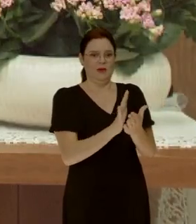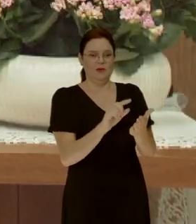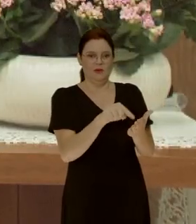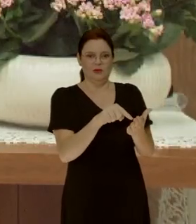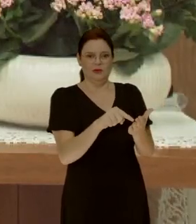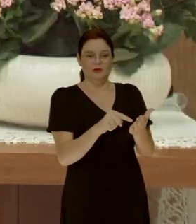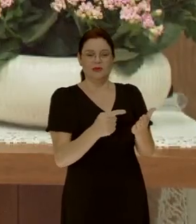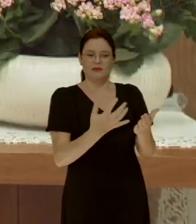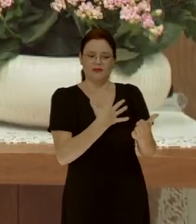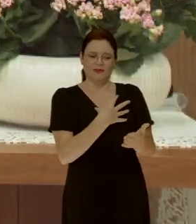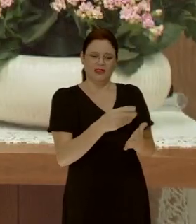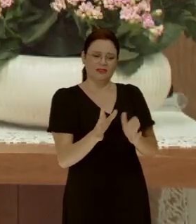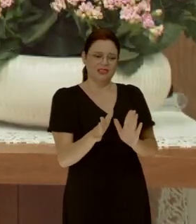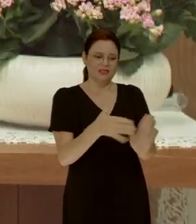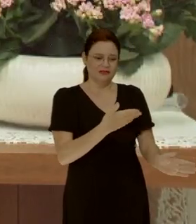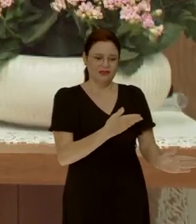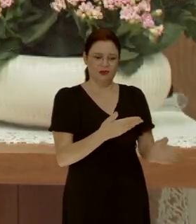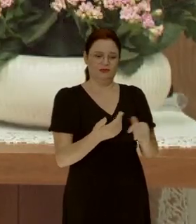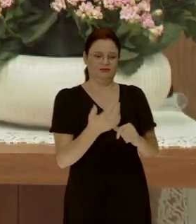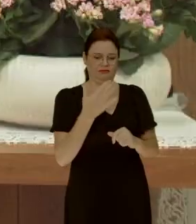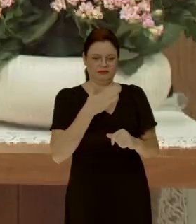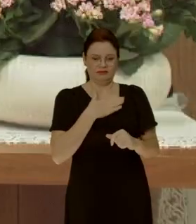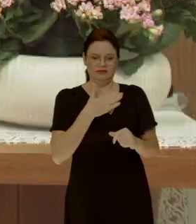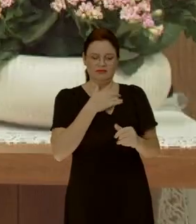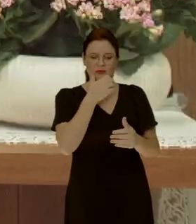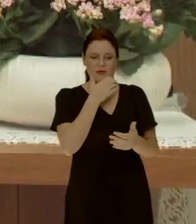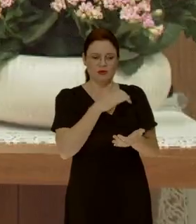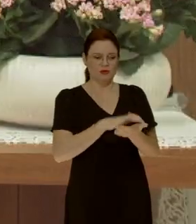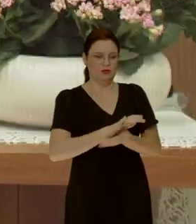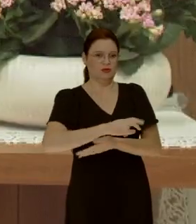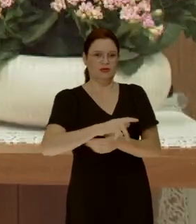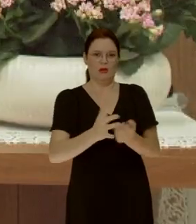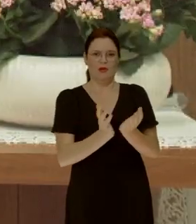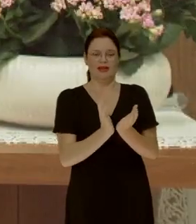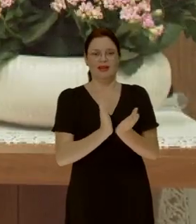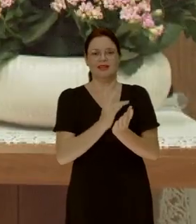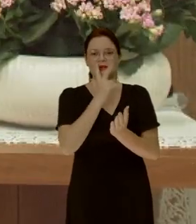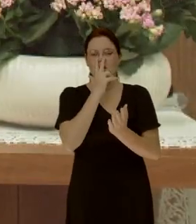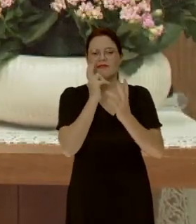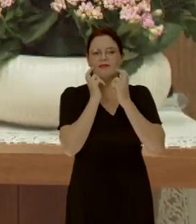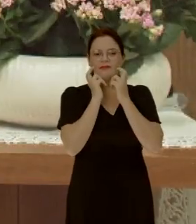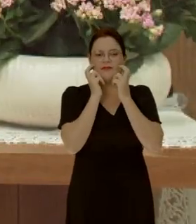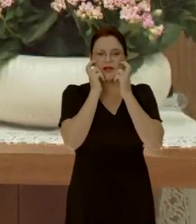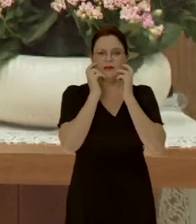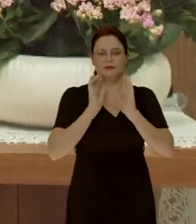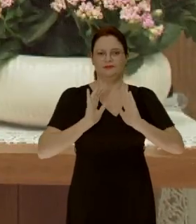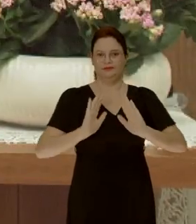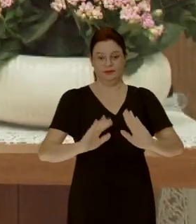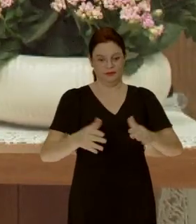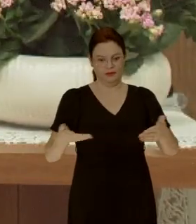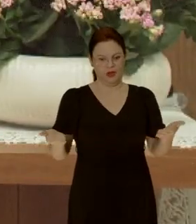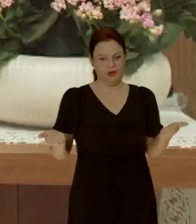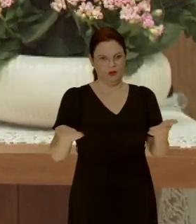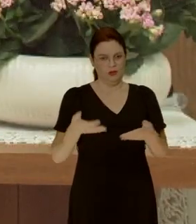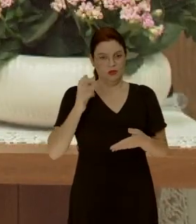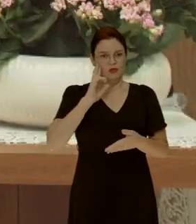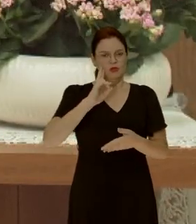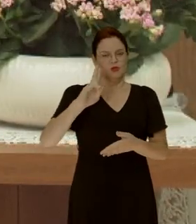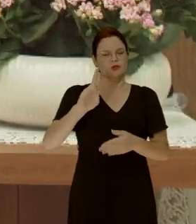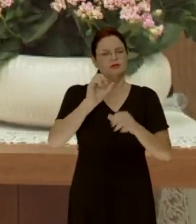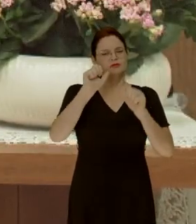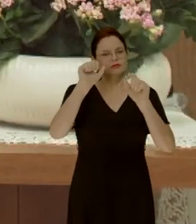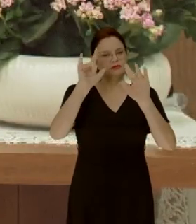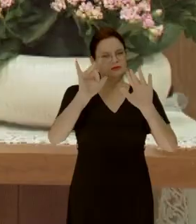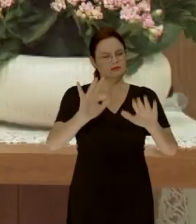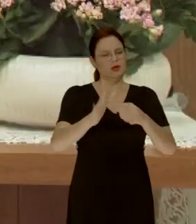filhos afastados da presença do Senhor. Mas neste seminário o Senhor está consolando